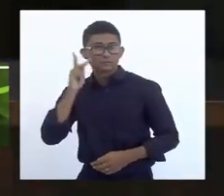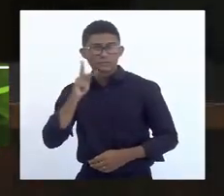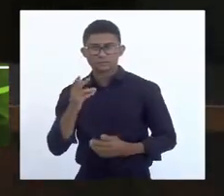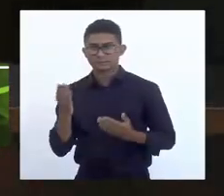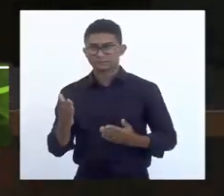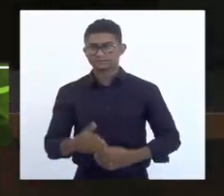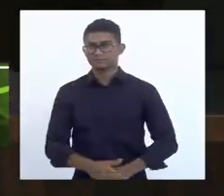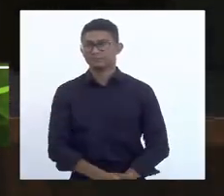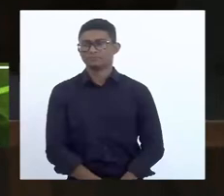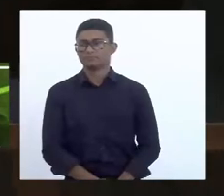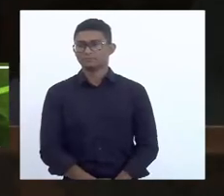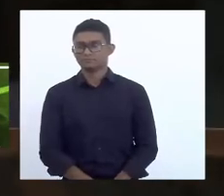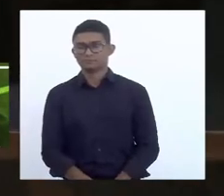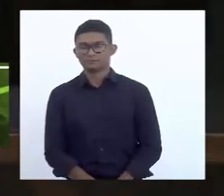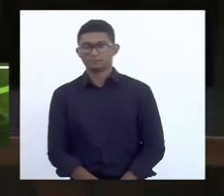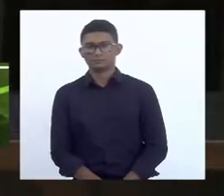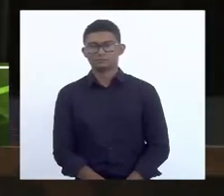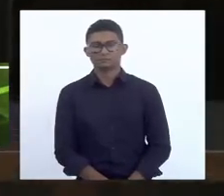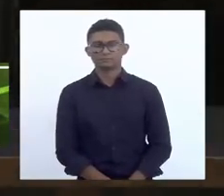Beatriz.